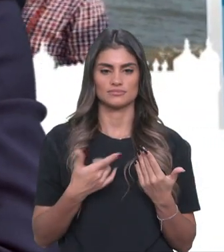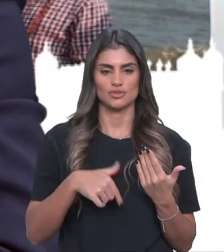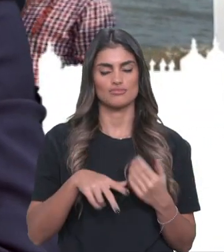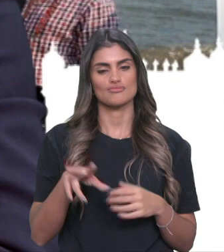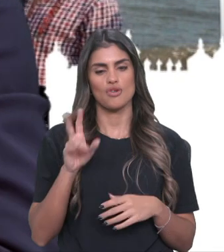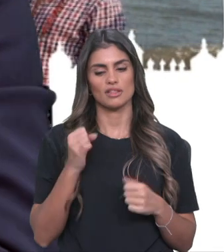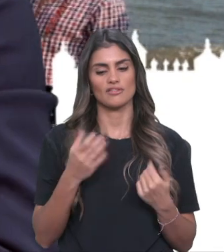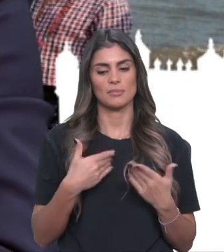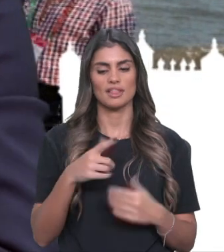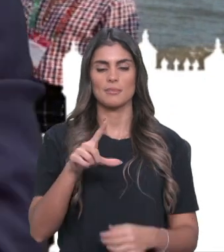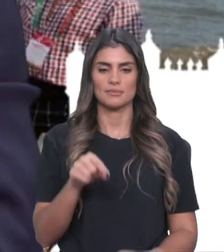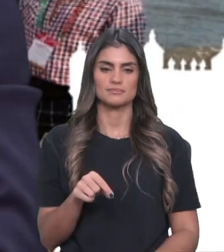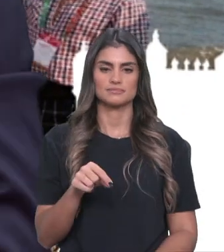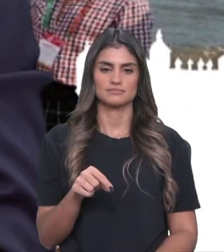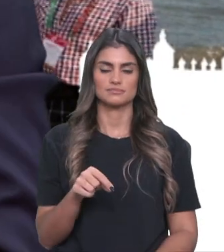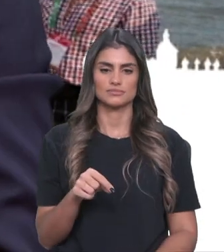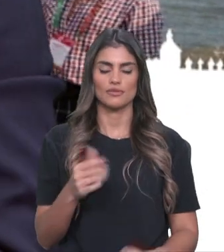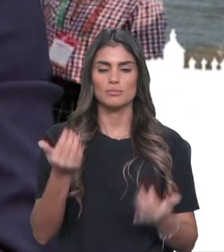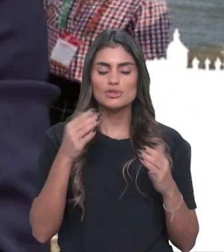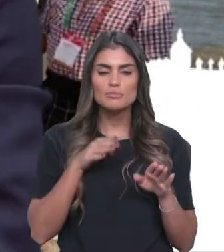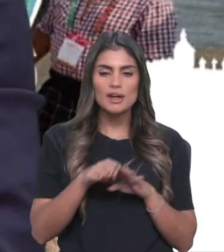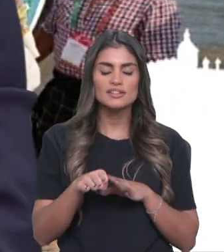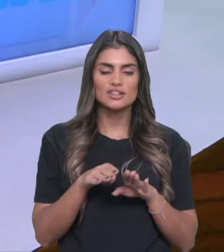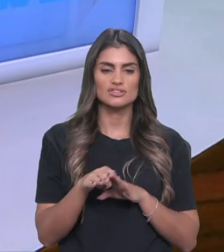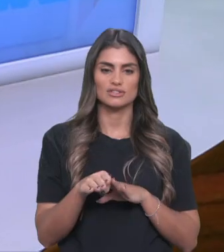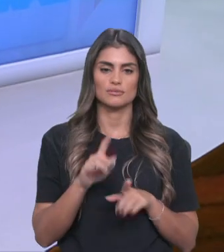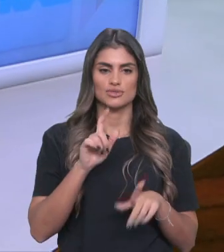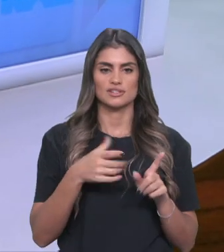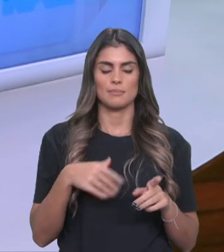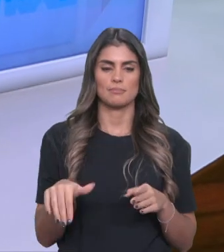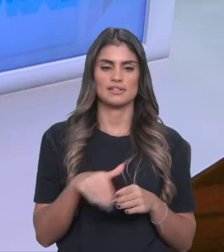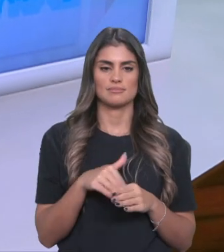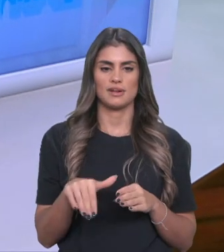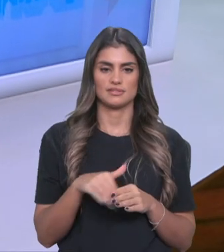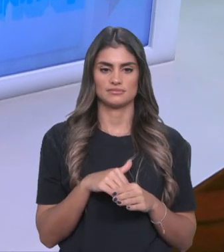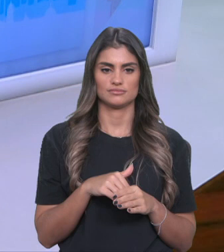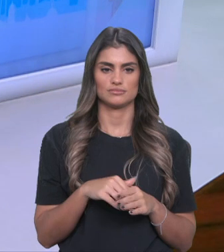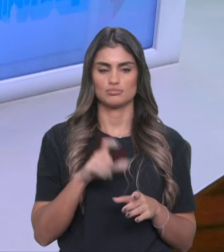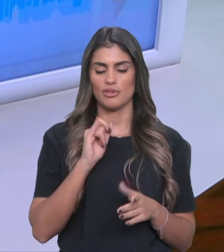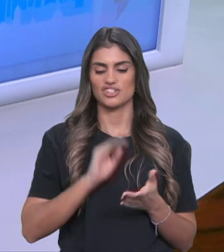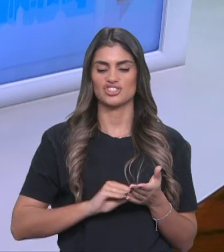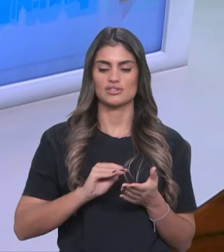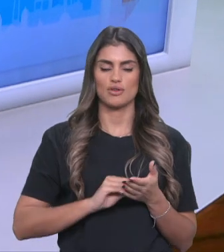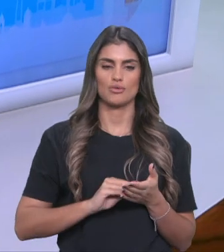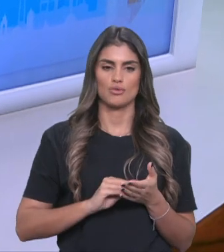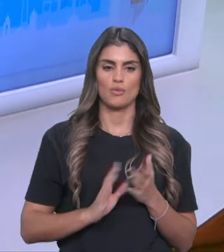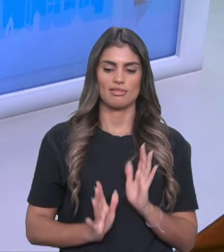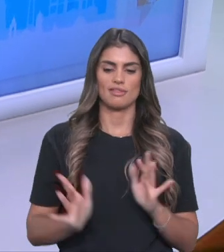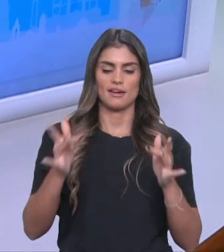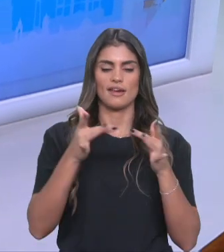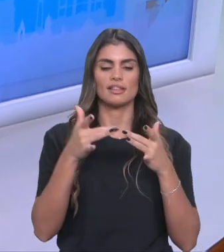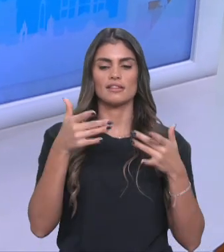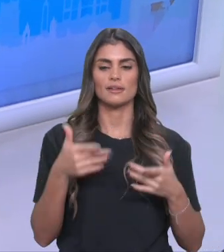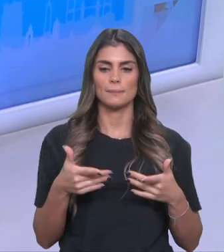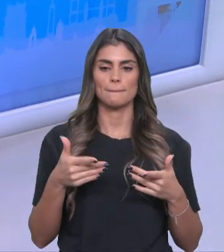escutar ativamente. Como informações práticas, quem quiser participar poderá fazer a inscrição através da página da internet ou